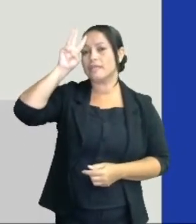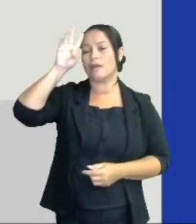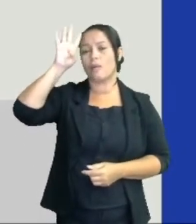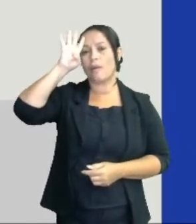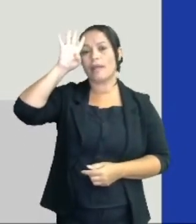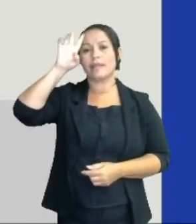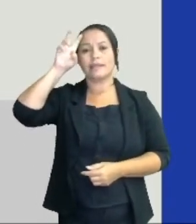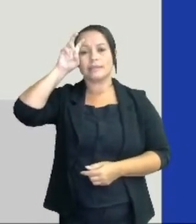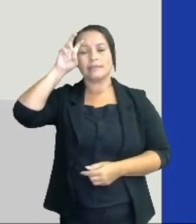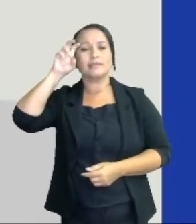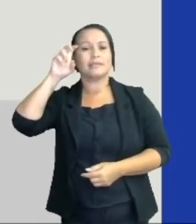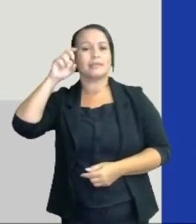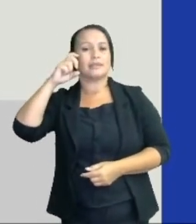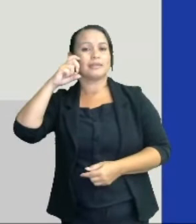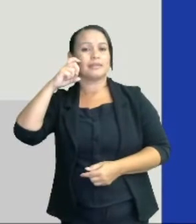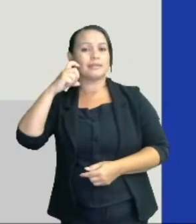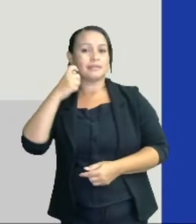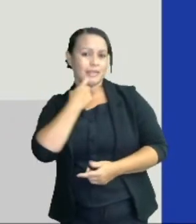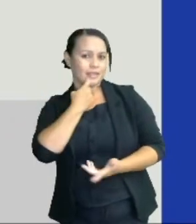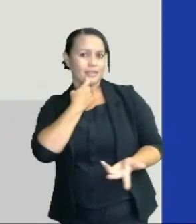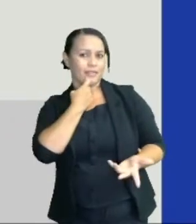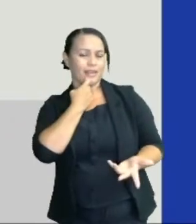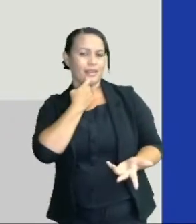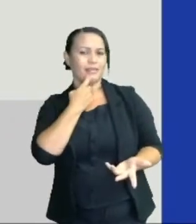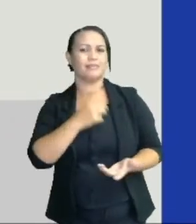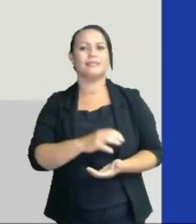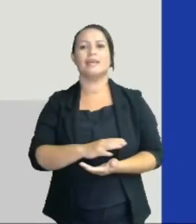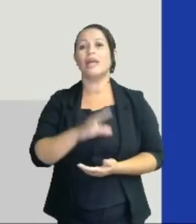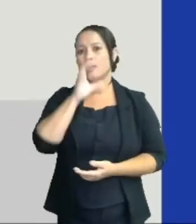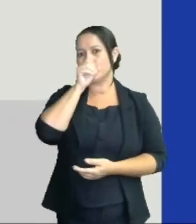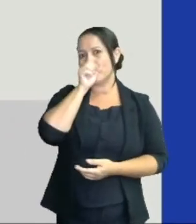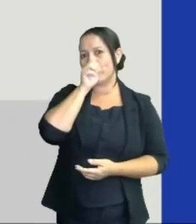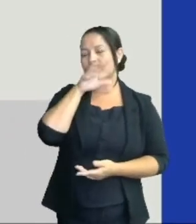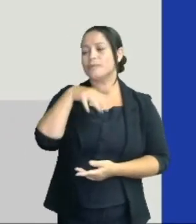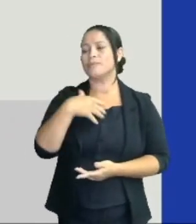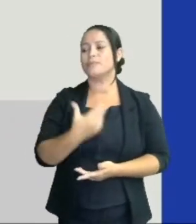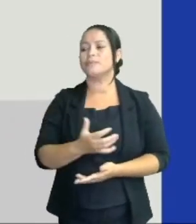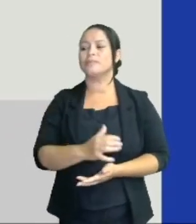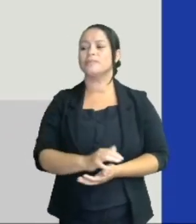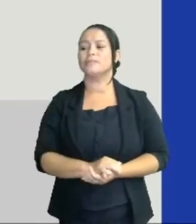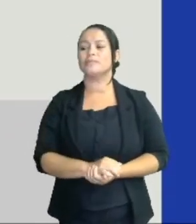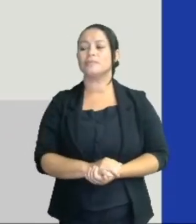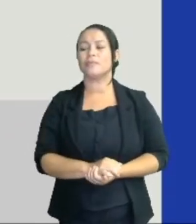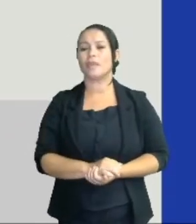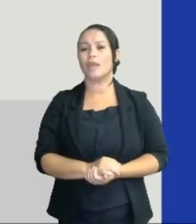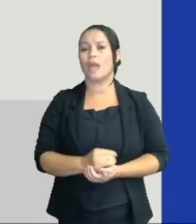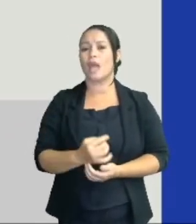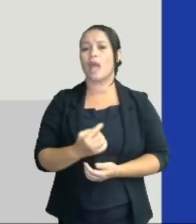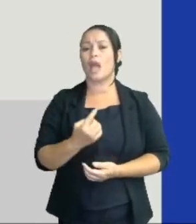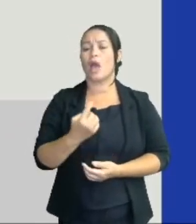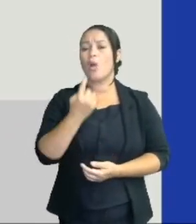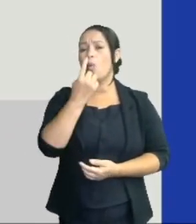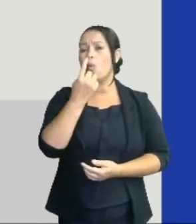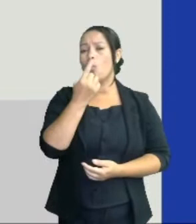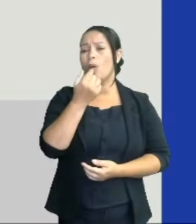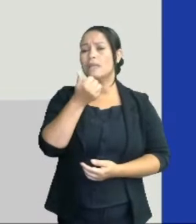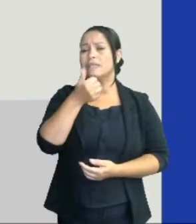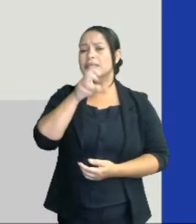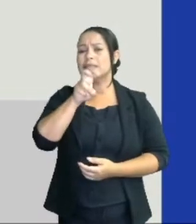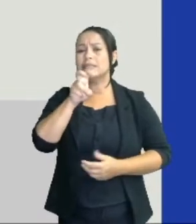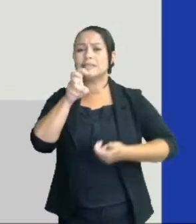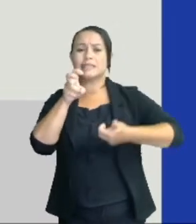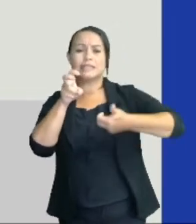terça, quarta, quinta e sexta-feira. E o sábado. Uma quinzena tem